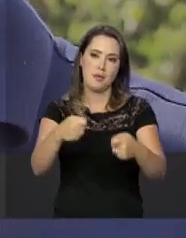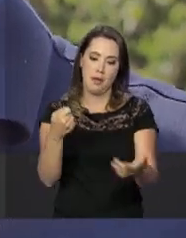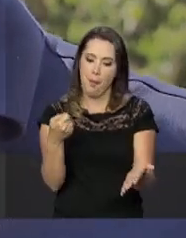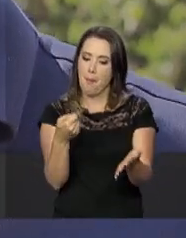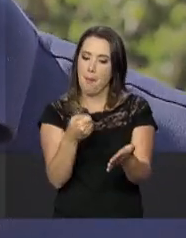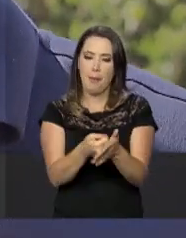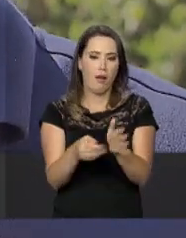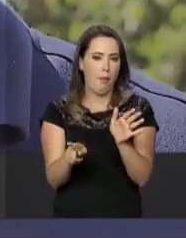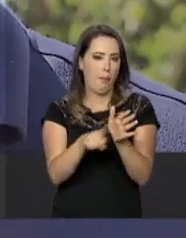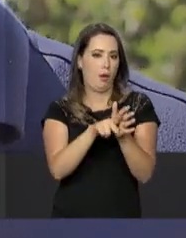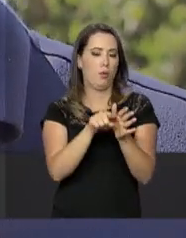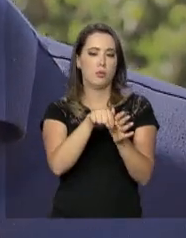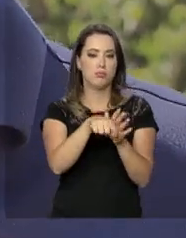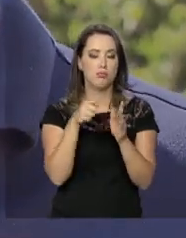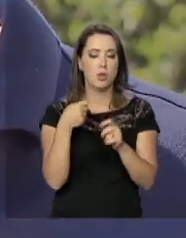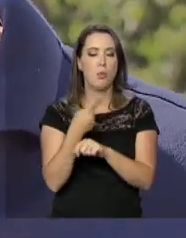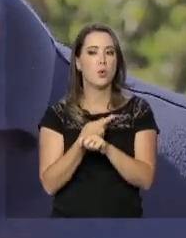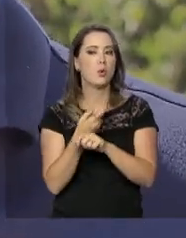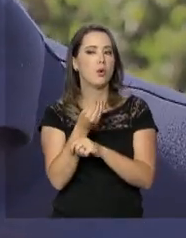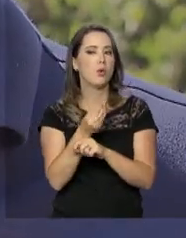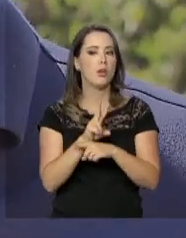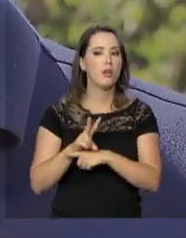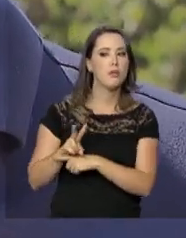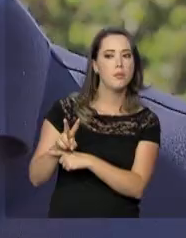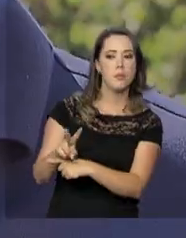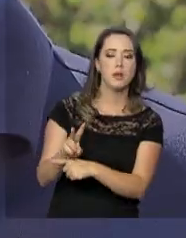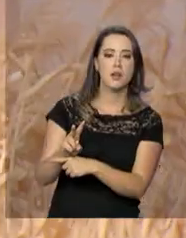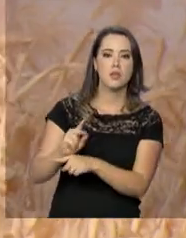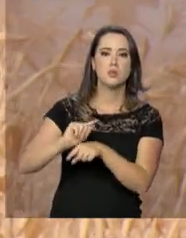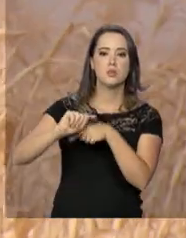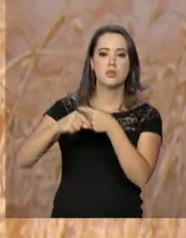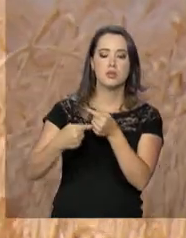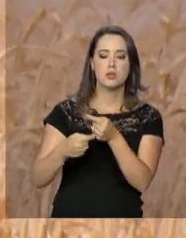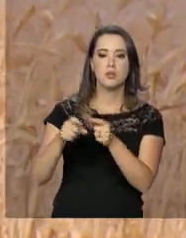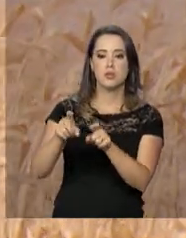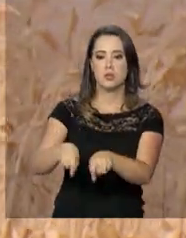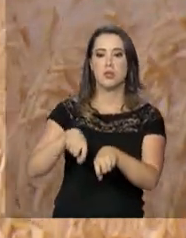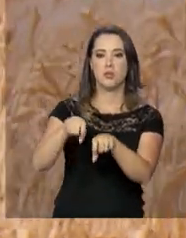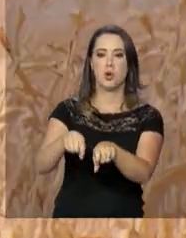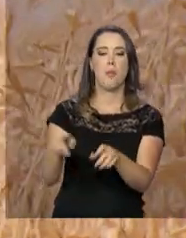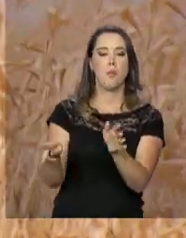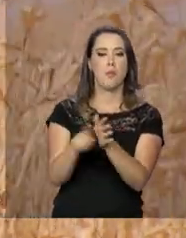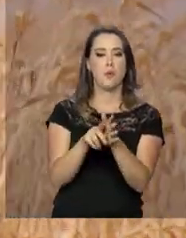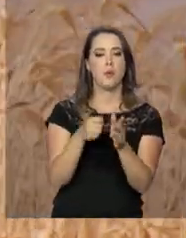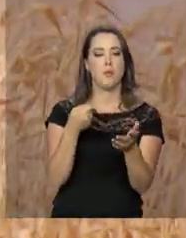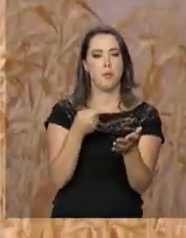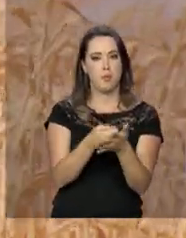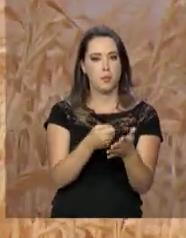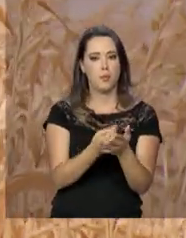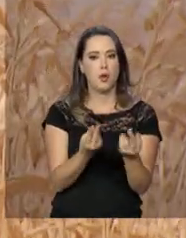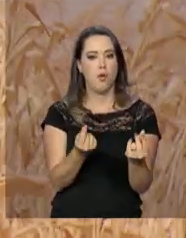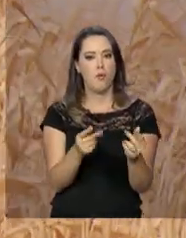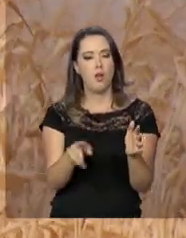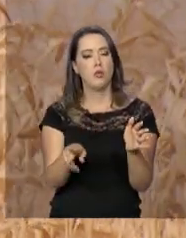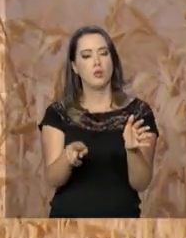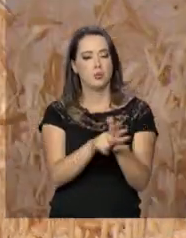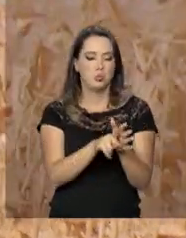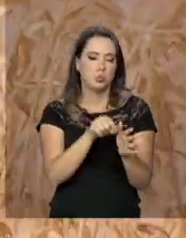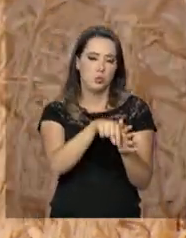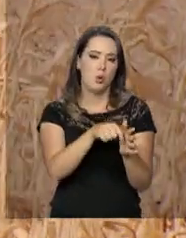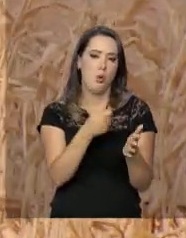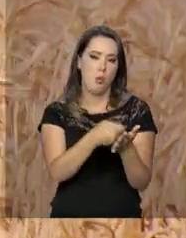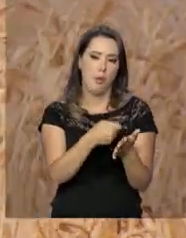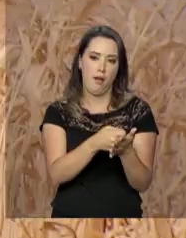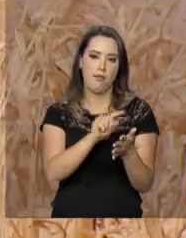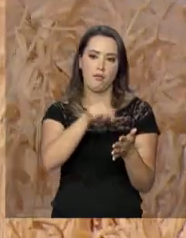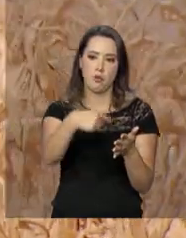pagar. Então a melhor forma é você buscar crédito e fazer com que esse equipamento se pague com o trabalho dele mesmo. Então a melhor forma é acessar o